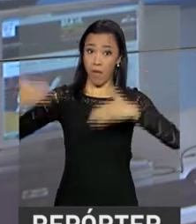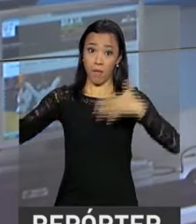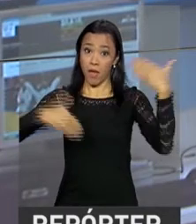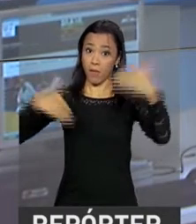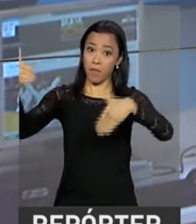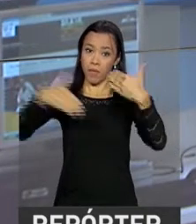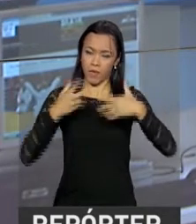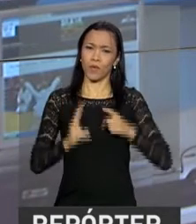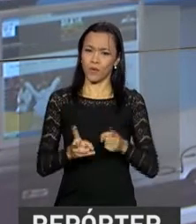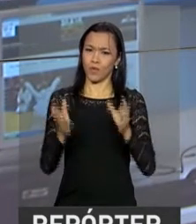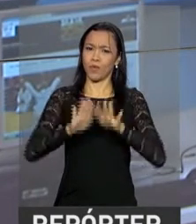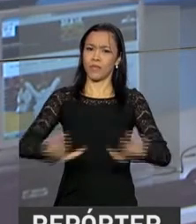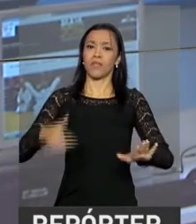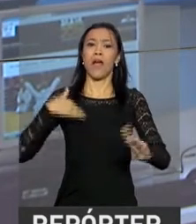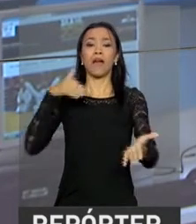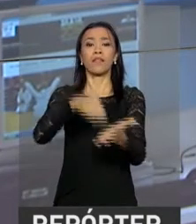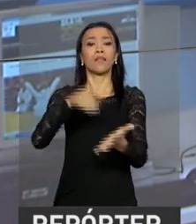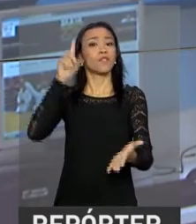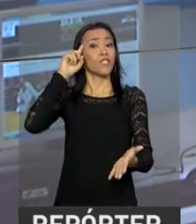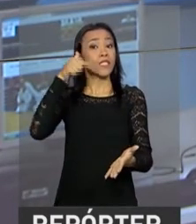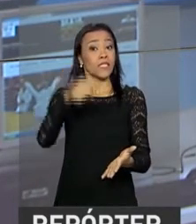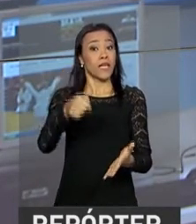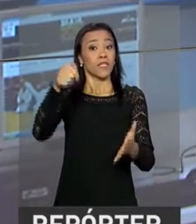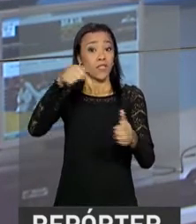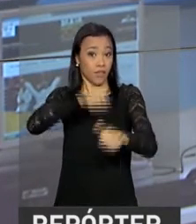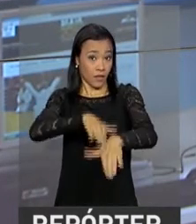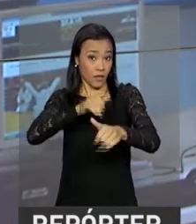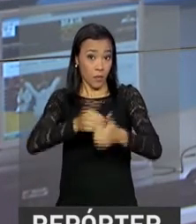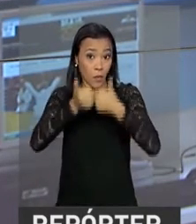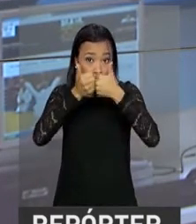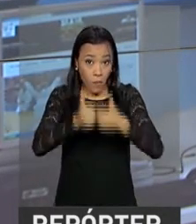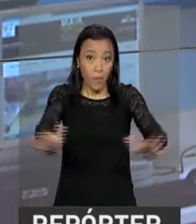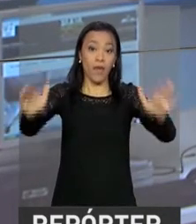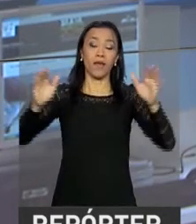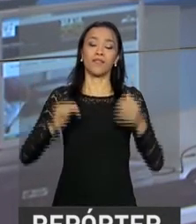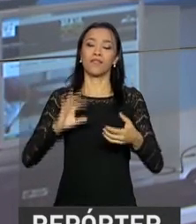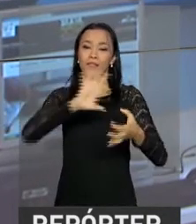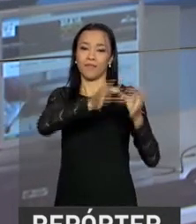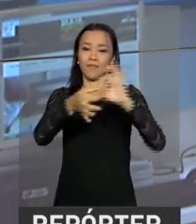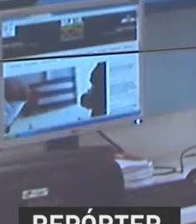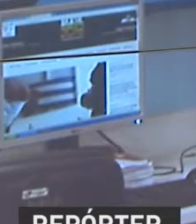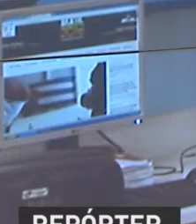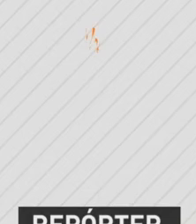continue assim afinal dia 7 de setembro começam os jogos paralímpicos